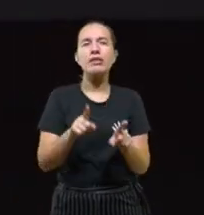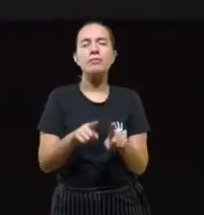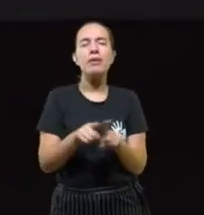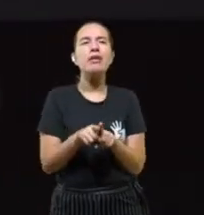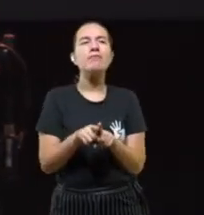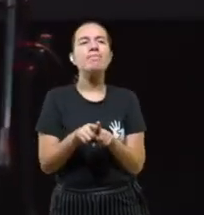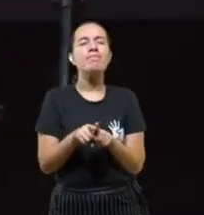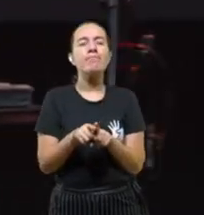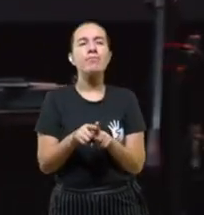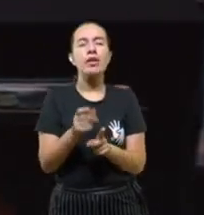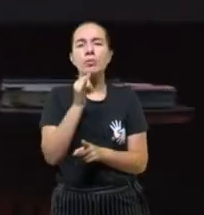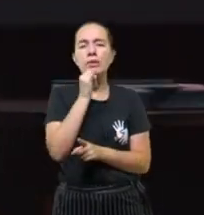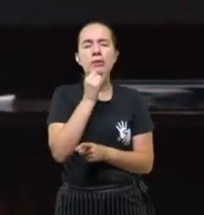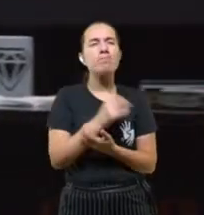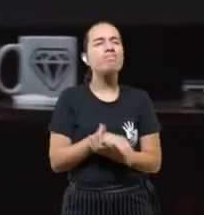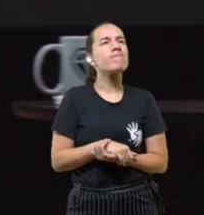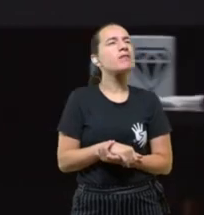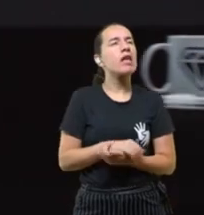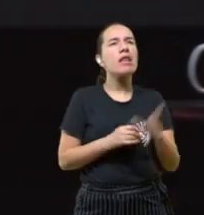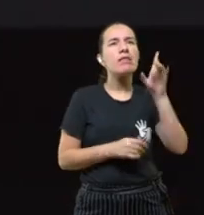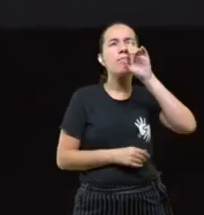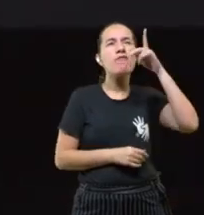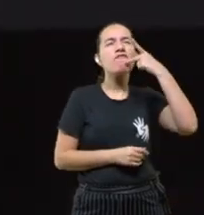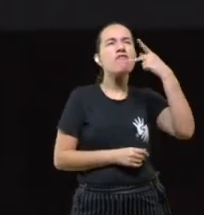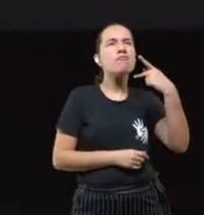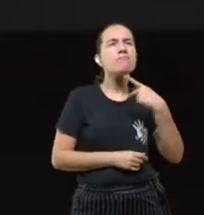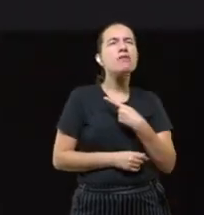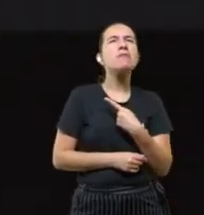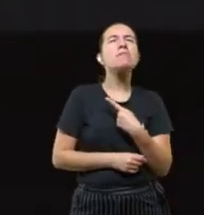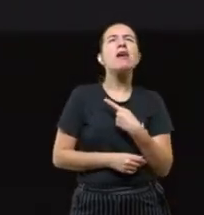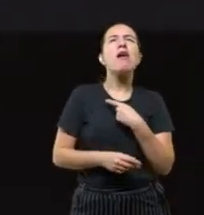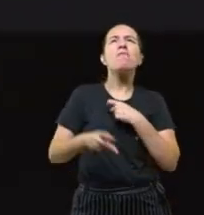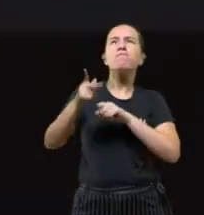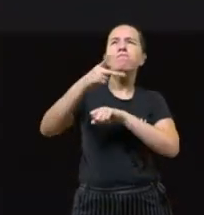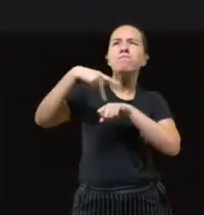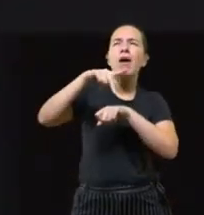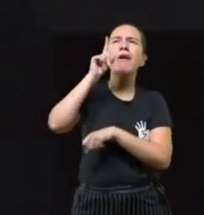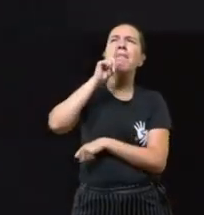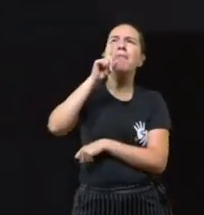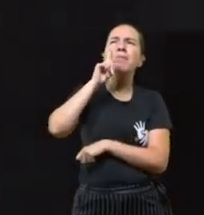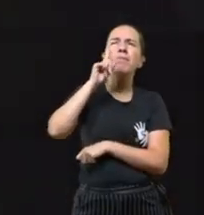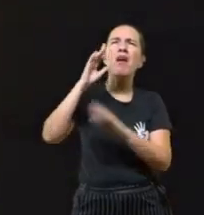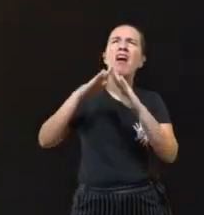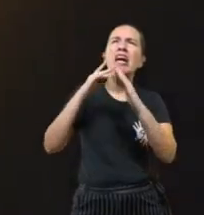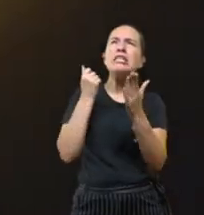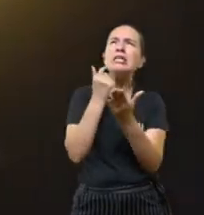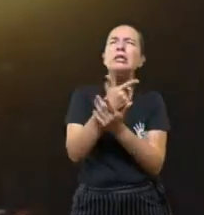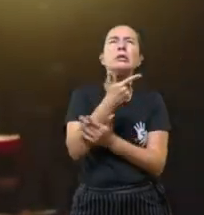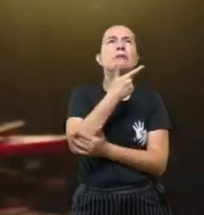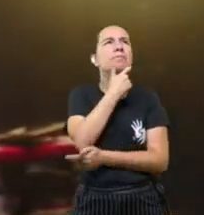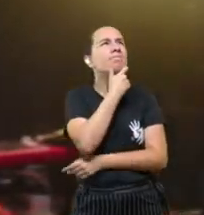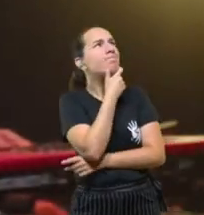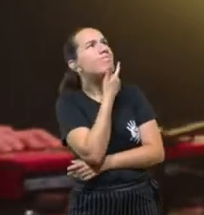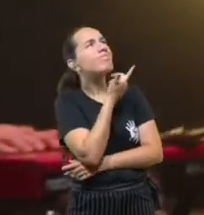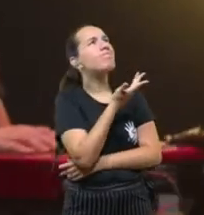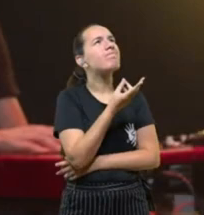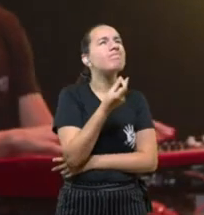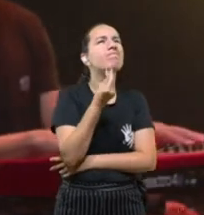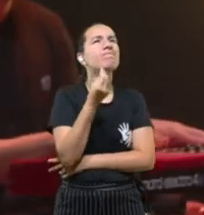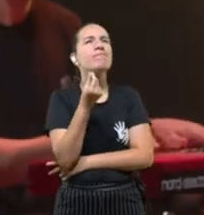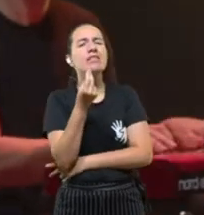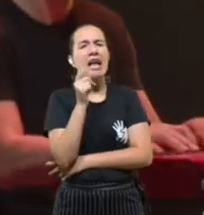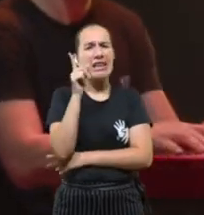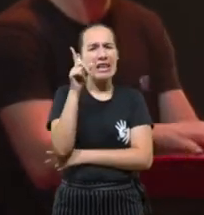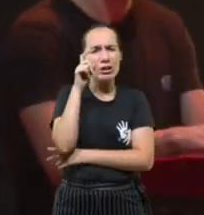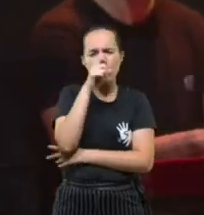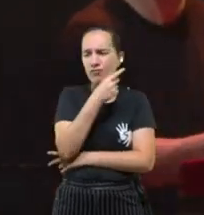de comprar uma casa nos Estados Unidos, esperando e nada. Sabe, é um mercado muito difícil